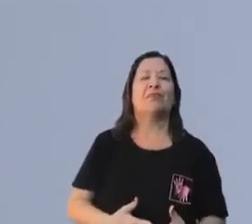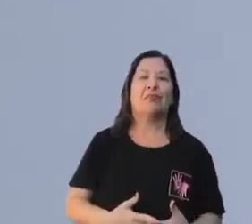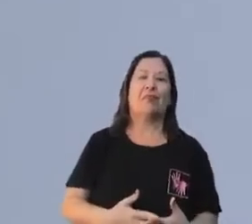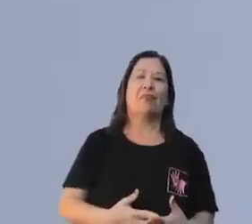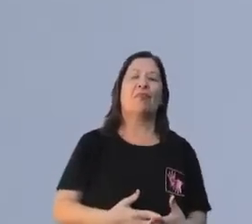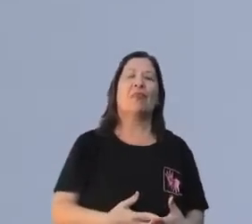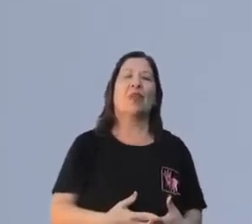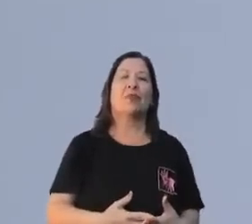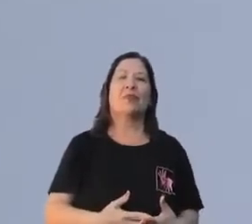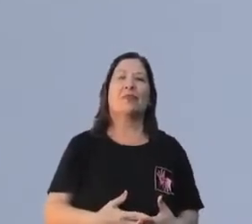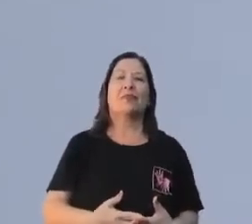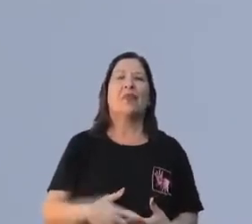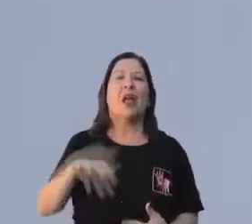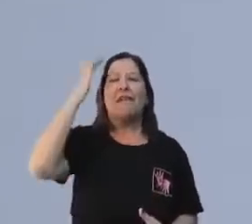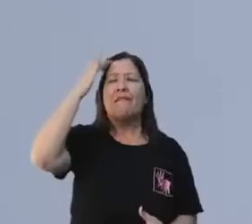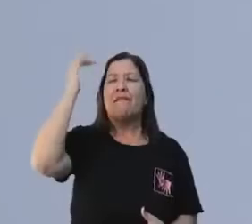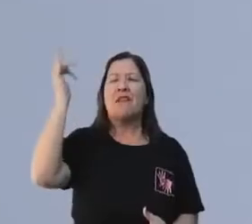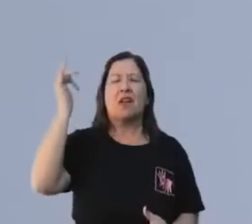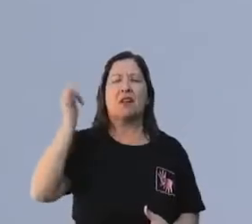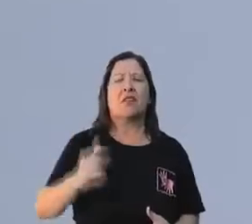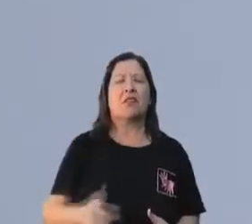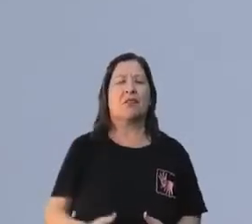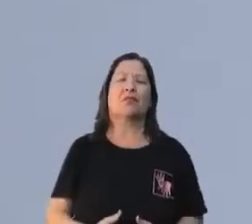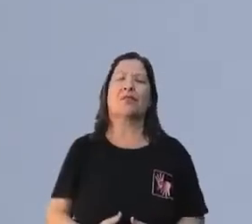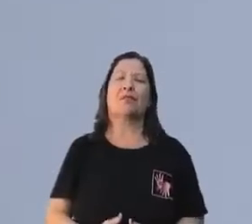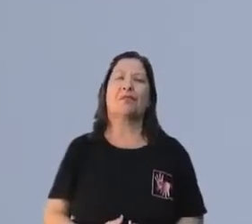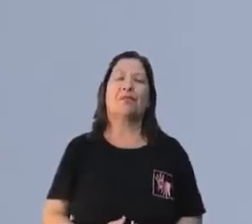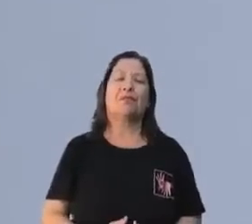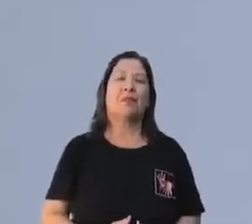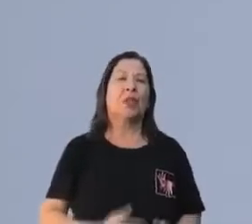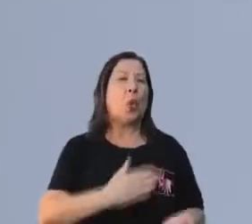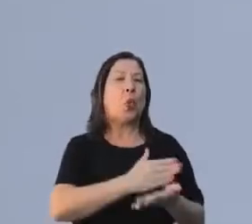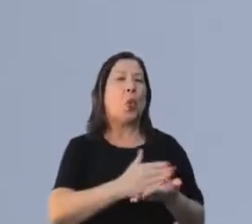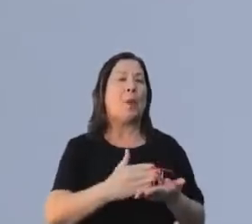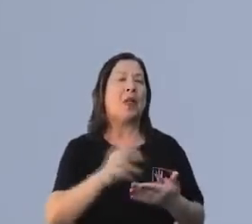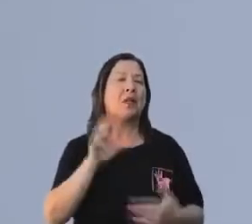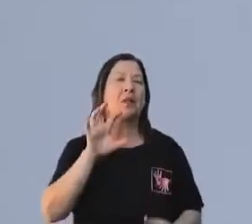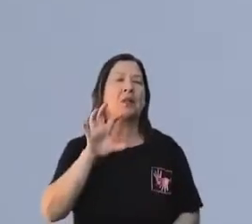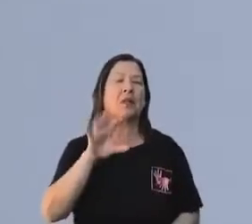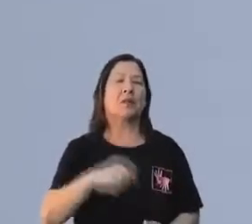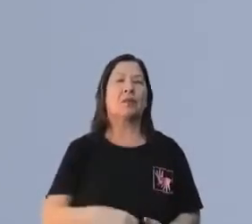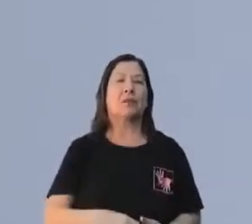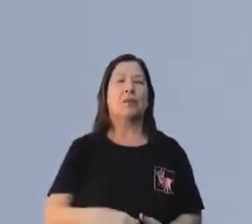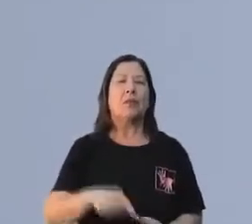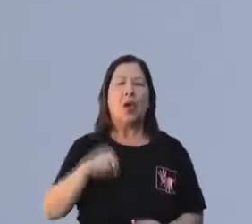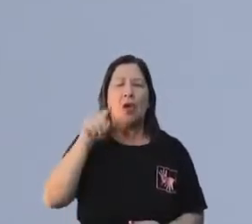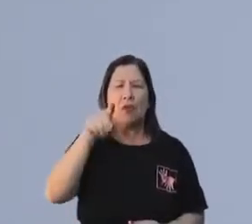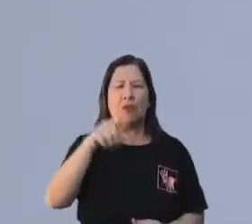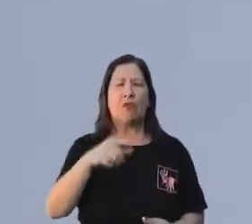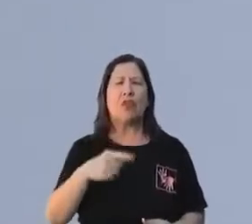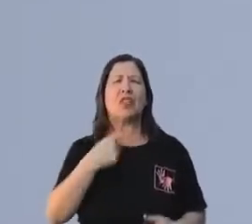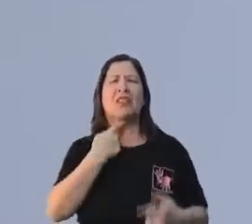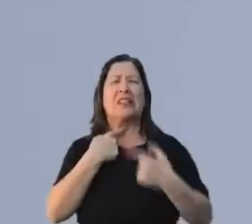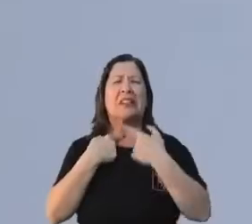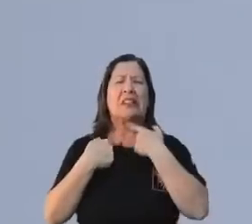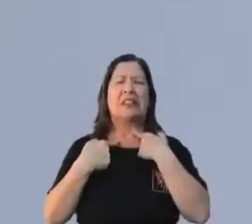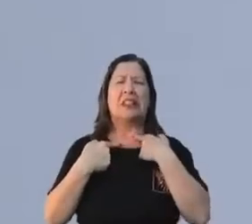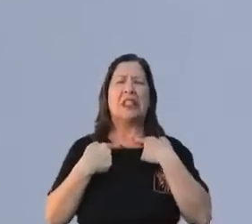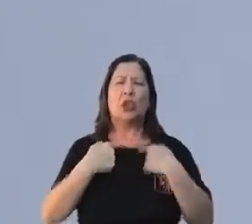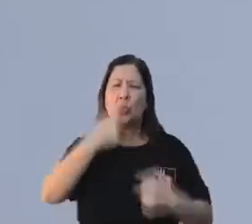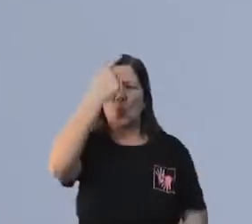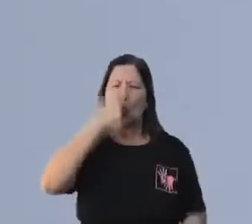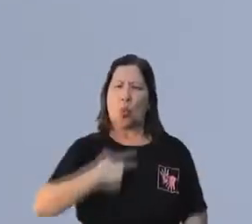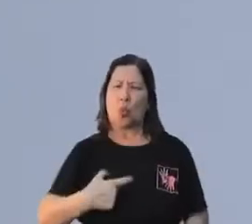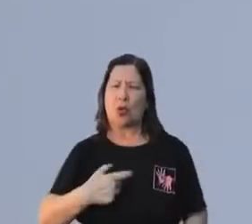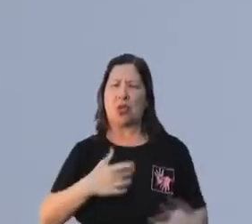prática e muito fácil de entender. Ele diz assim: você quer ser uma pessoa generosa? Então faça uma